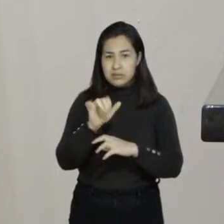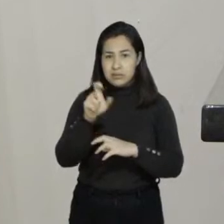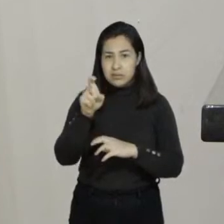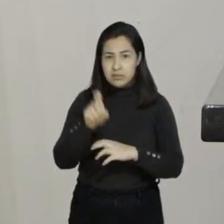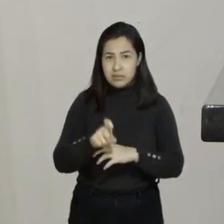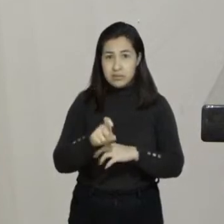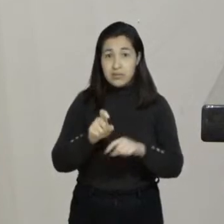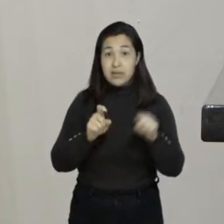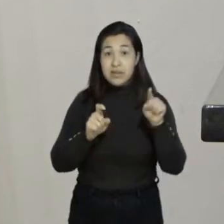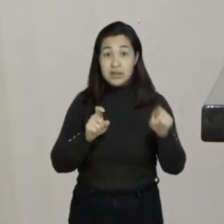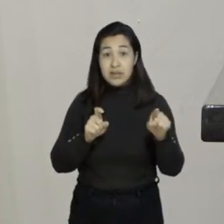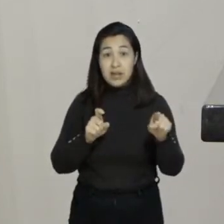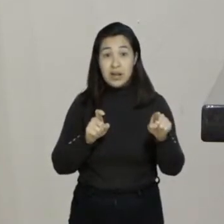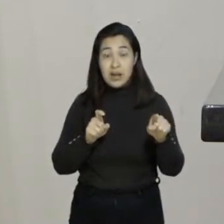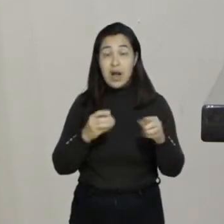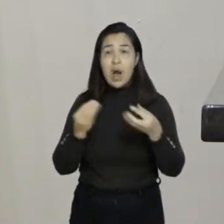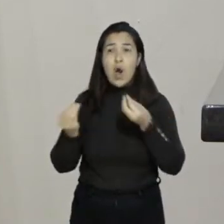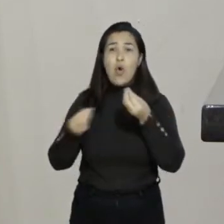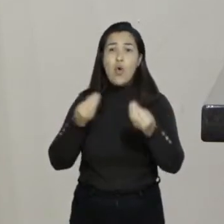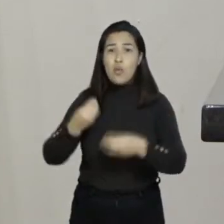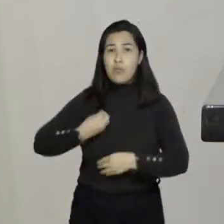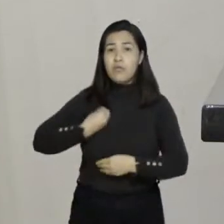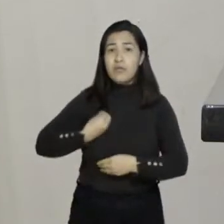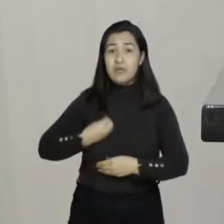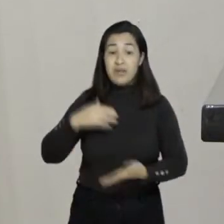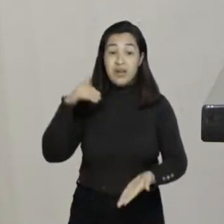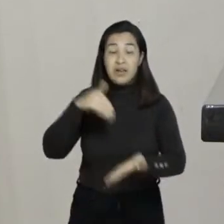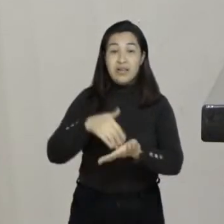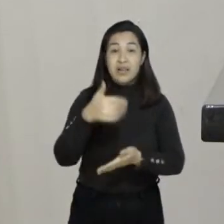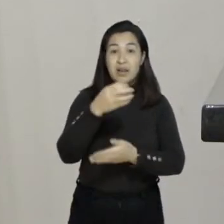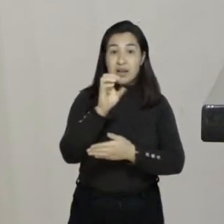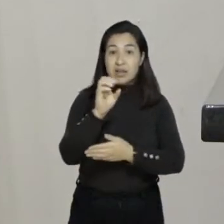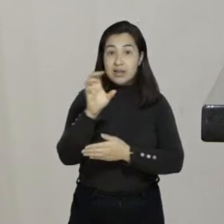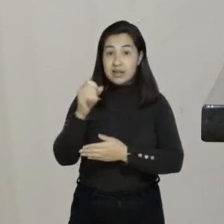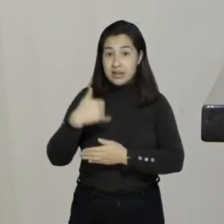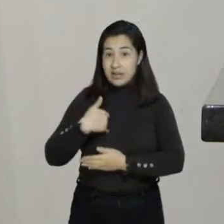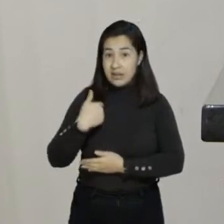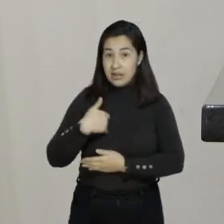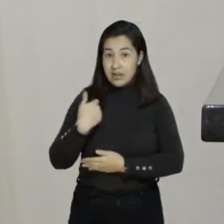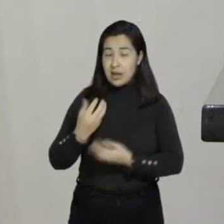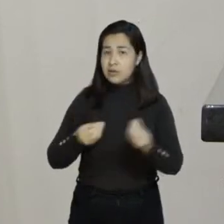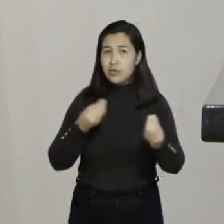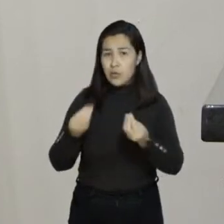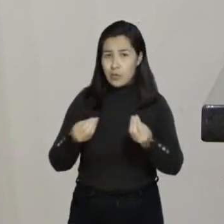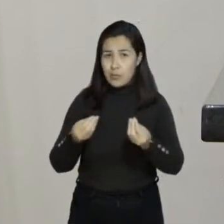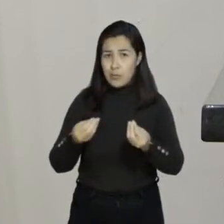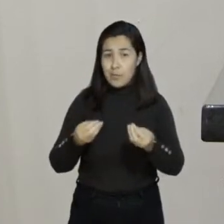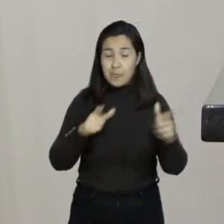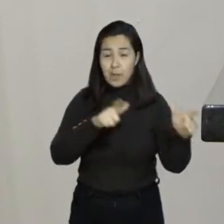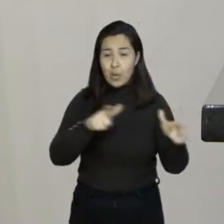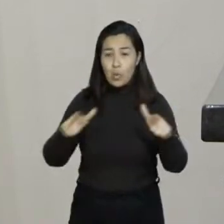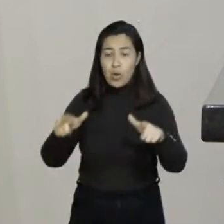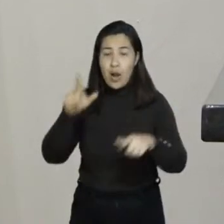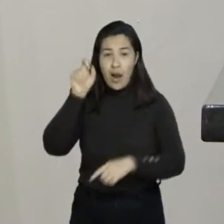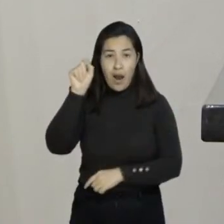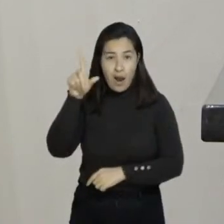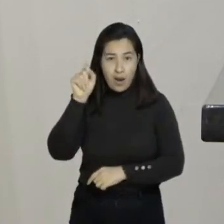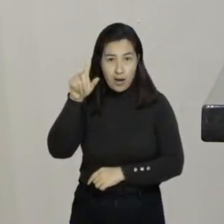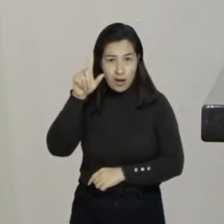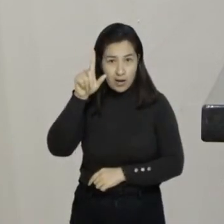proposta um projeto chamado bluezones ou seja zonas azuis estas zonas azuis foram